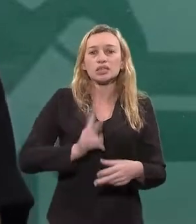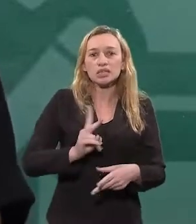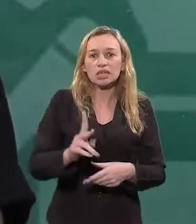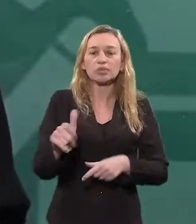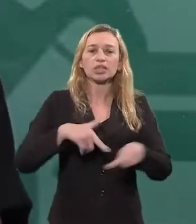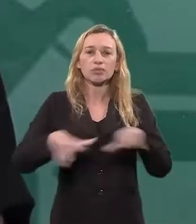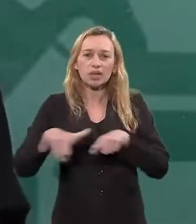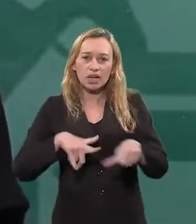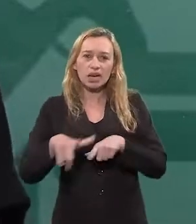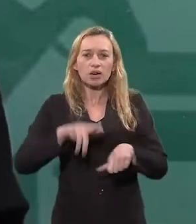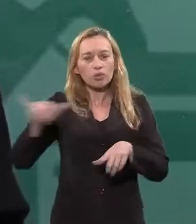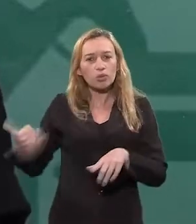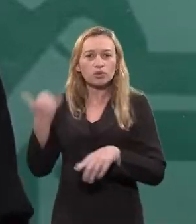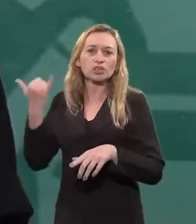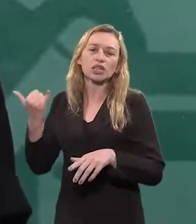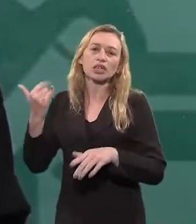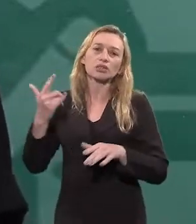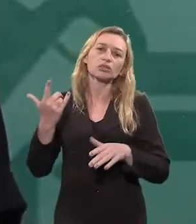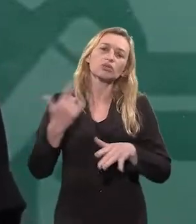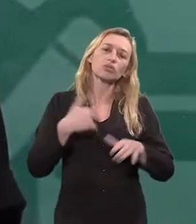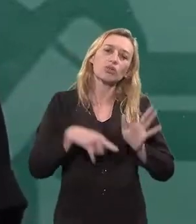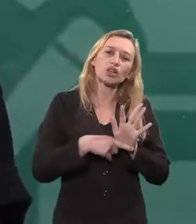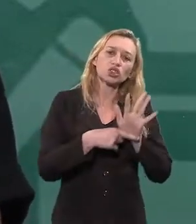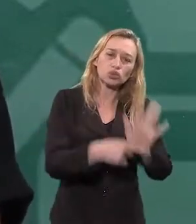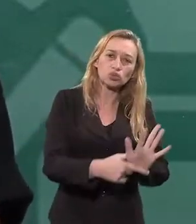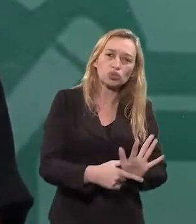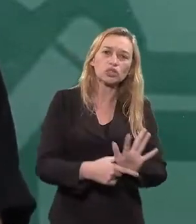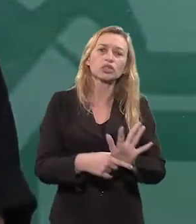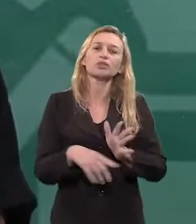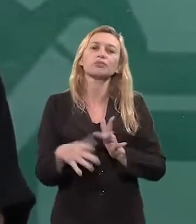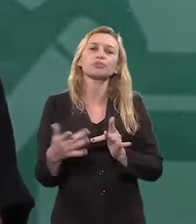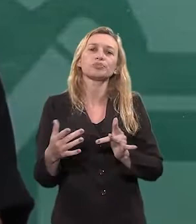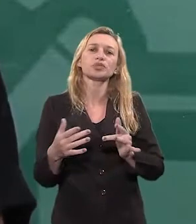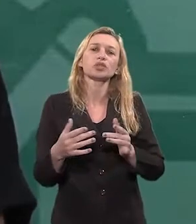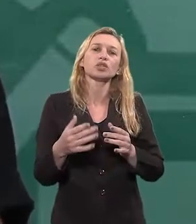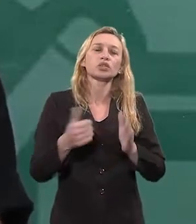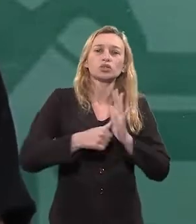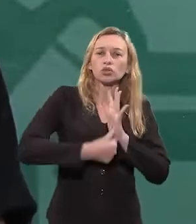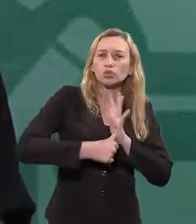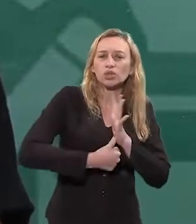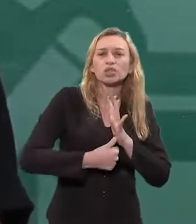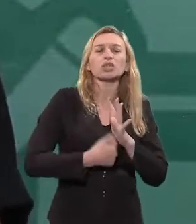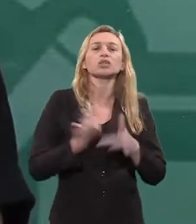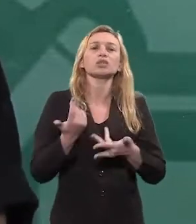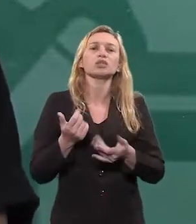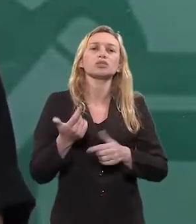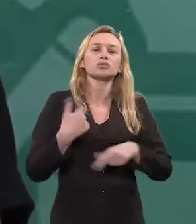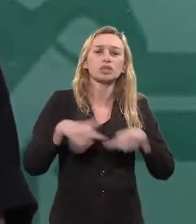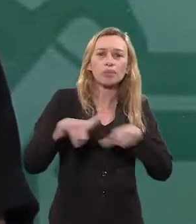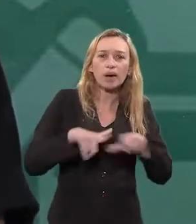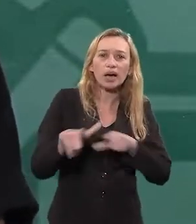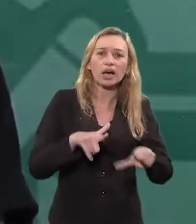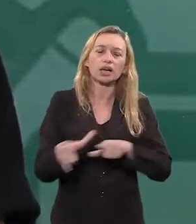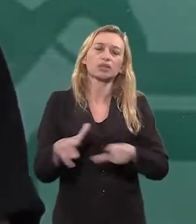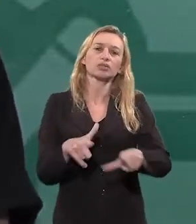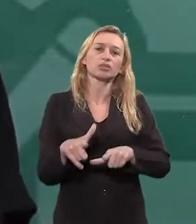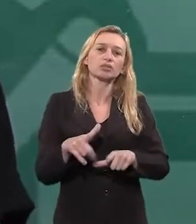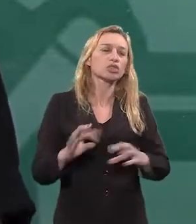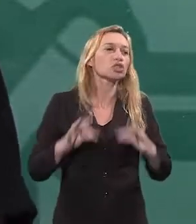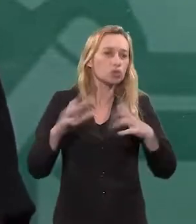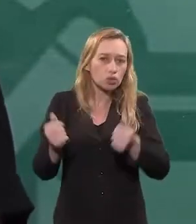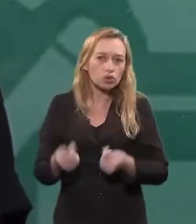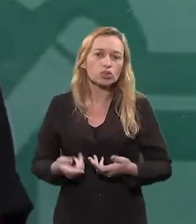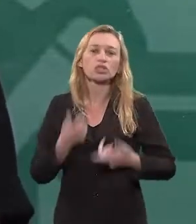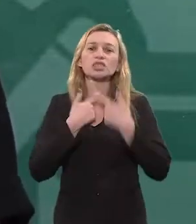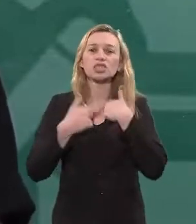com oportunidades. Então a gente tenta conectar com serviços que existam, de conexão de documentação, de busca de emprego, que é uma coisa que